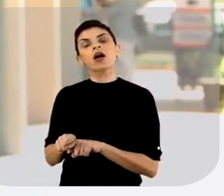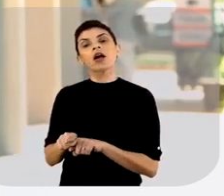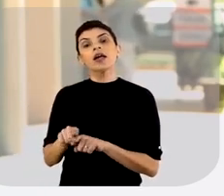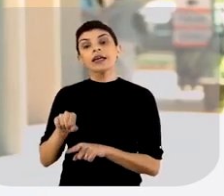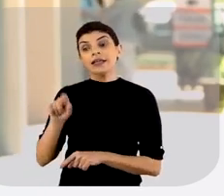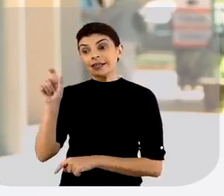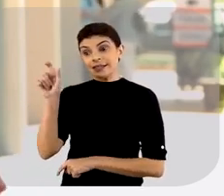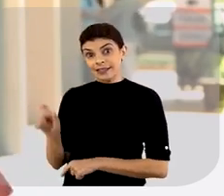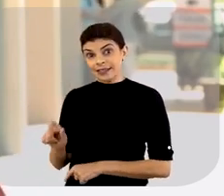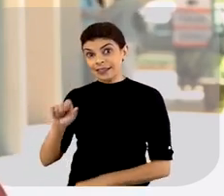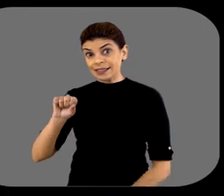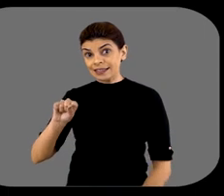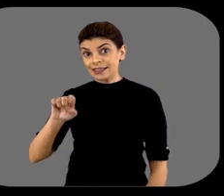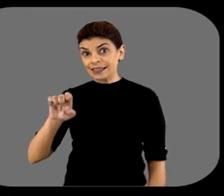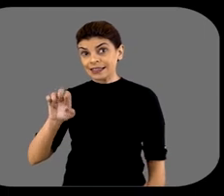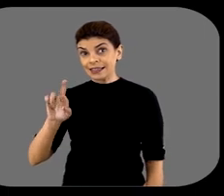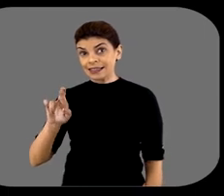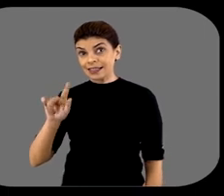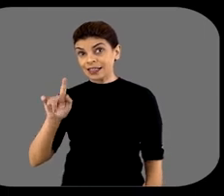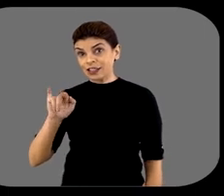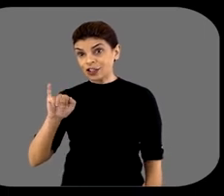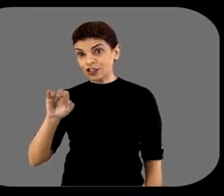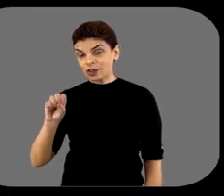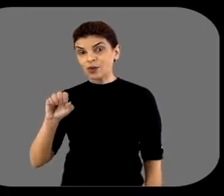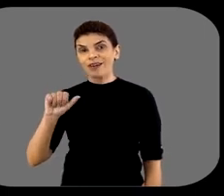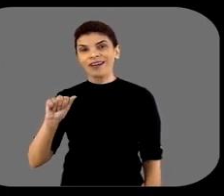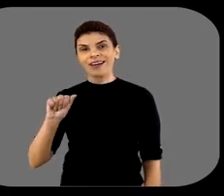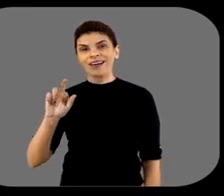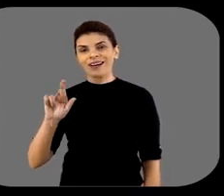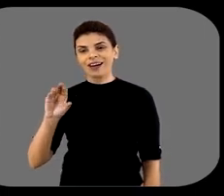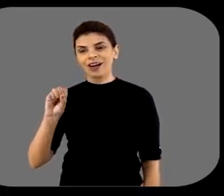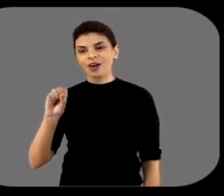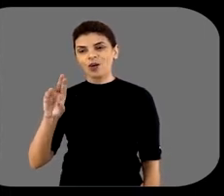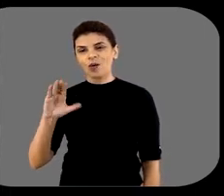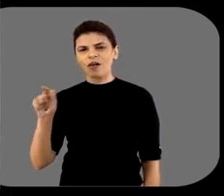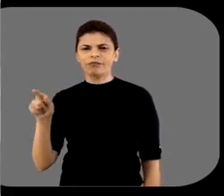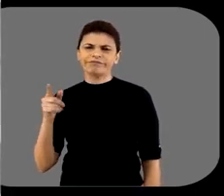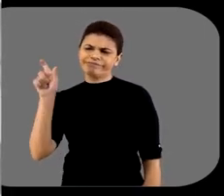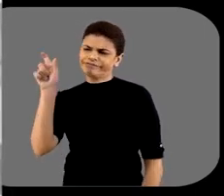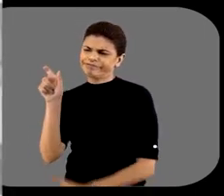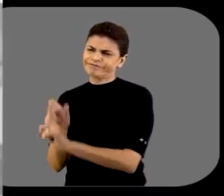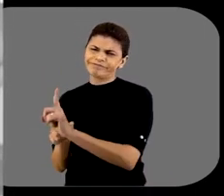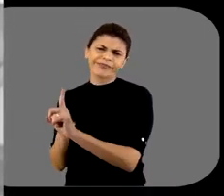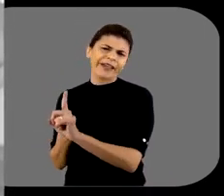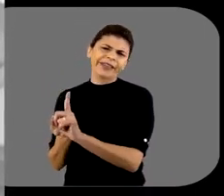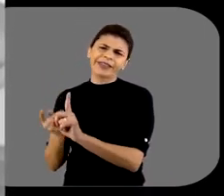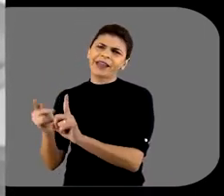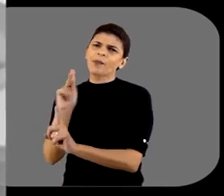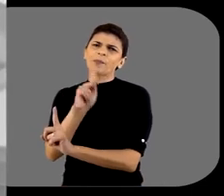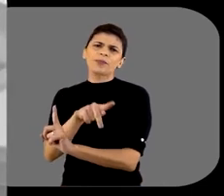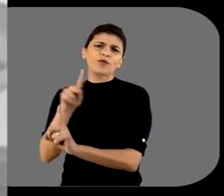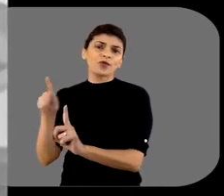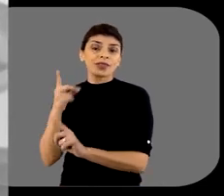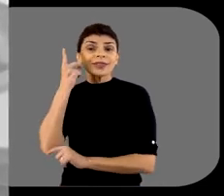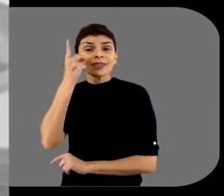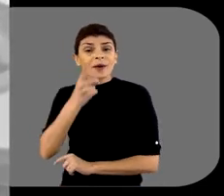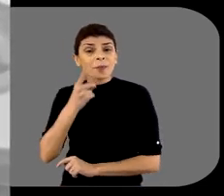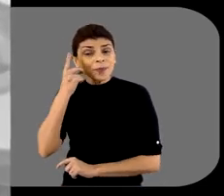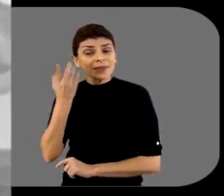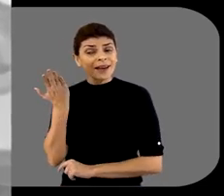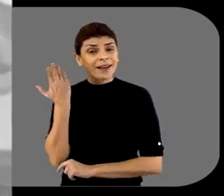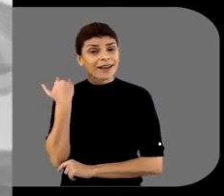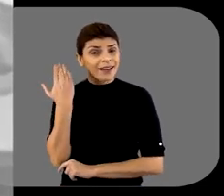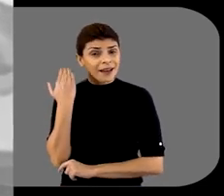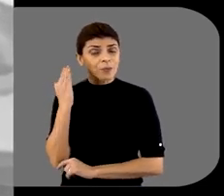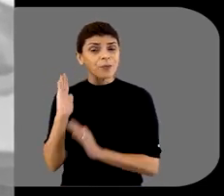o Sérgio Arouca, né, nosso eterno professor, né, que deputado federal à época pelo Rio